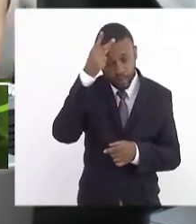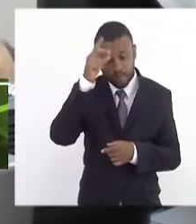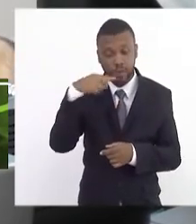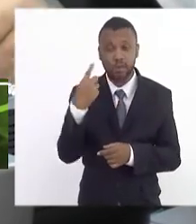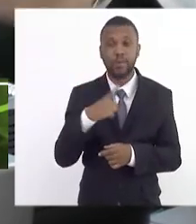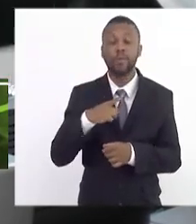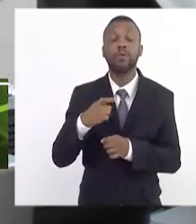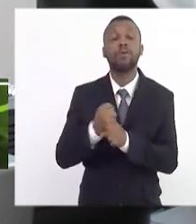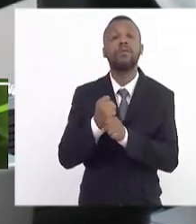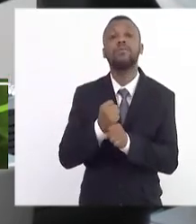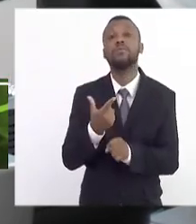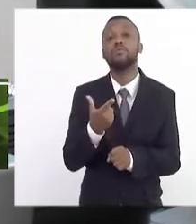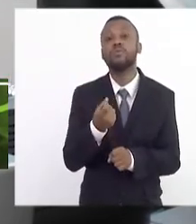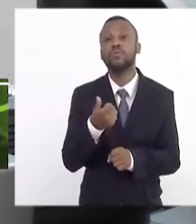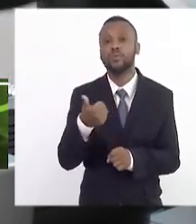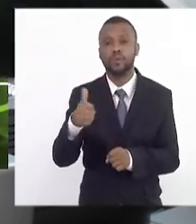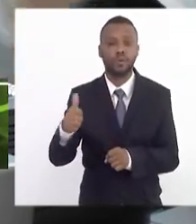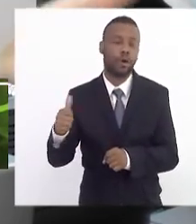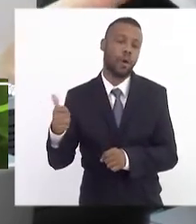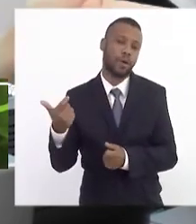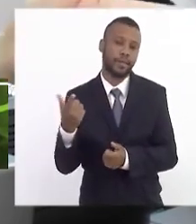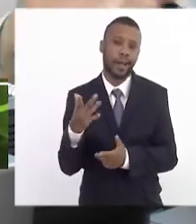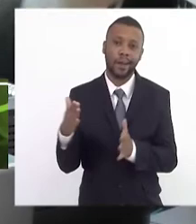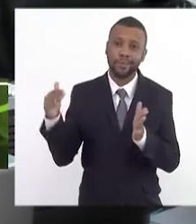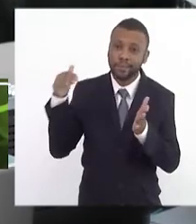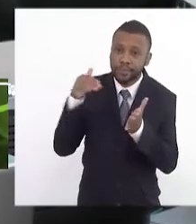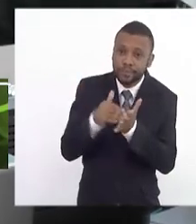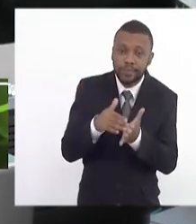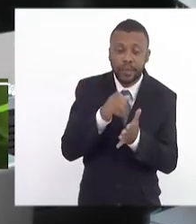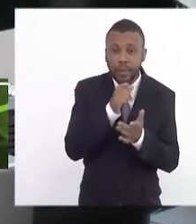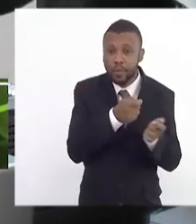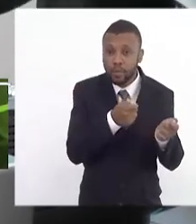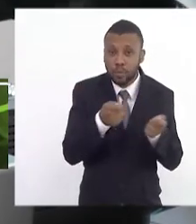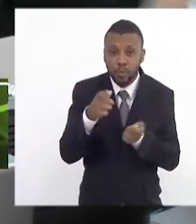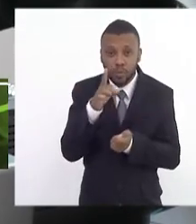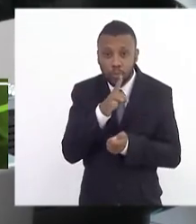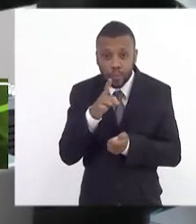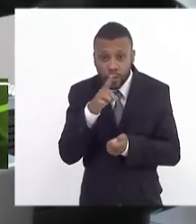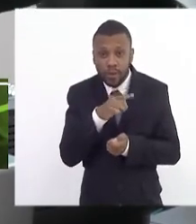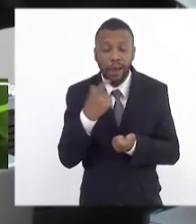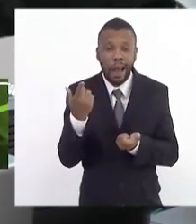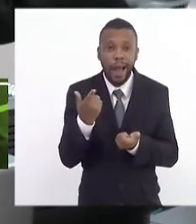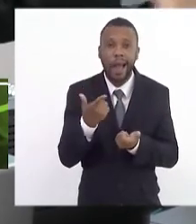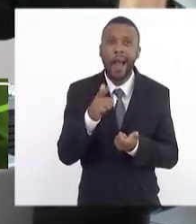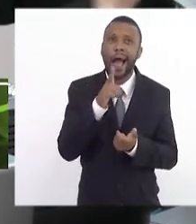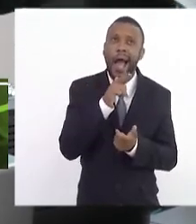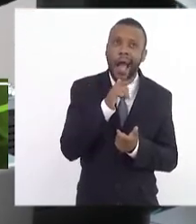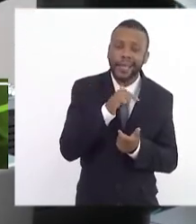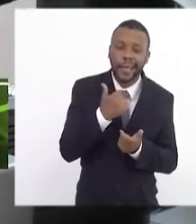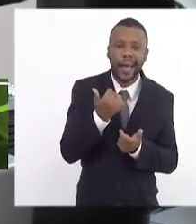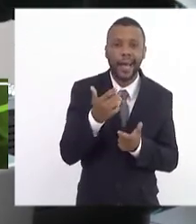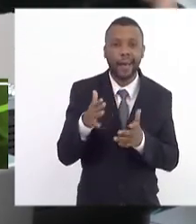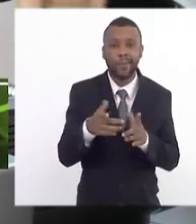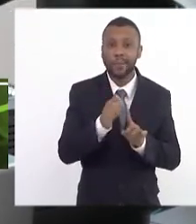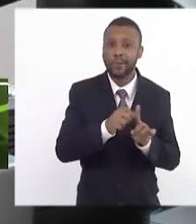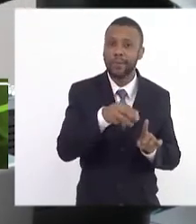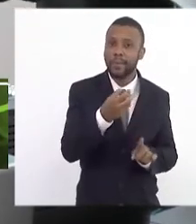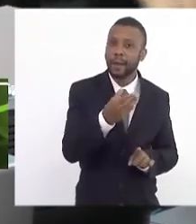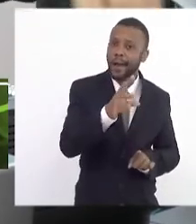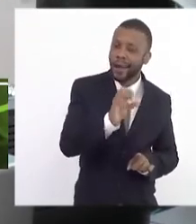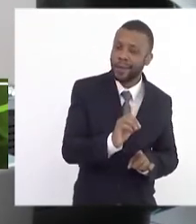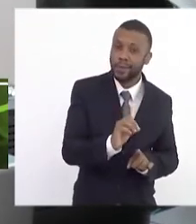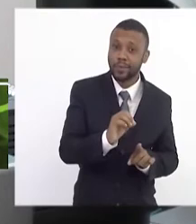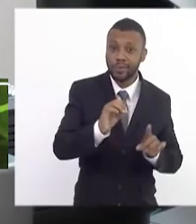2011. E agora, nesse último final de semana, as águas de março, fechando o verão, Paraty, Angra